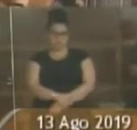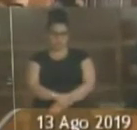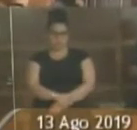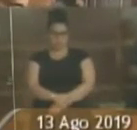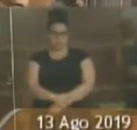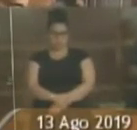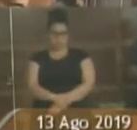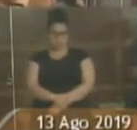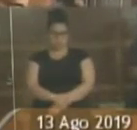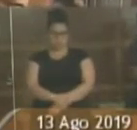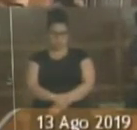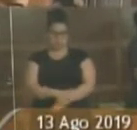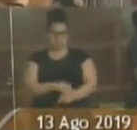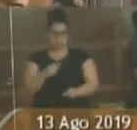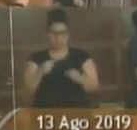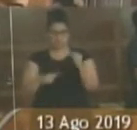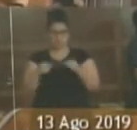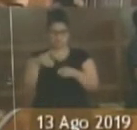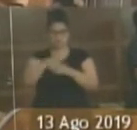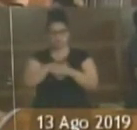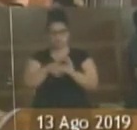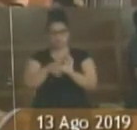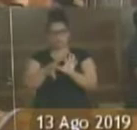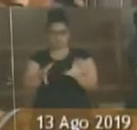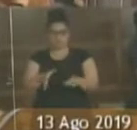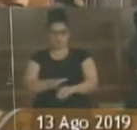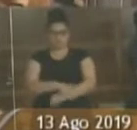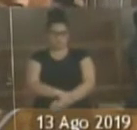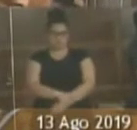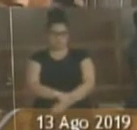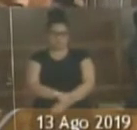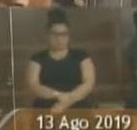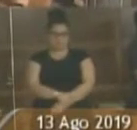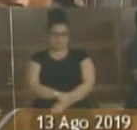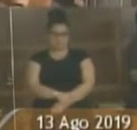Em discussão, não havendo oradores, votação aberta. Flavinha Malandro.